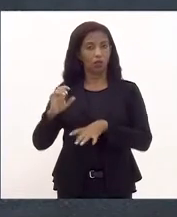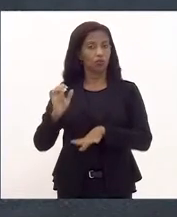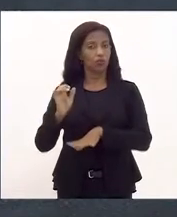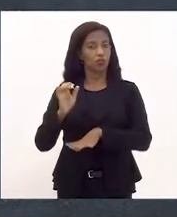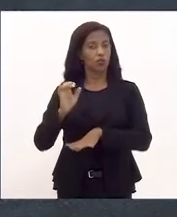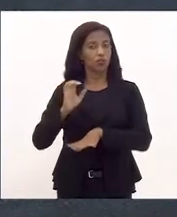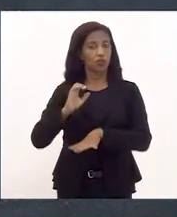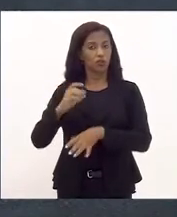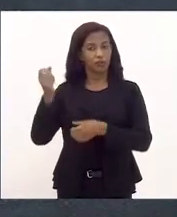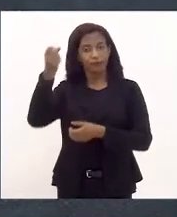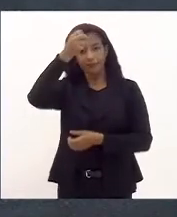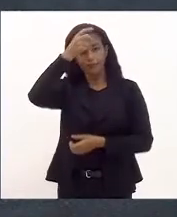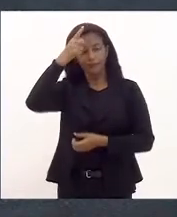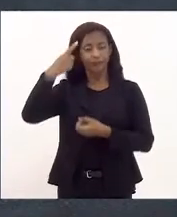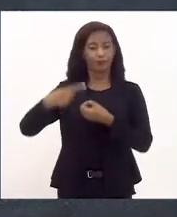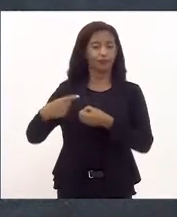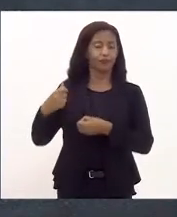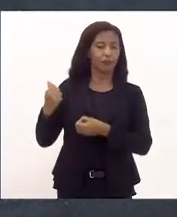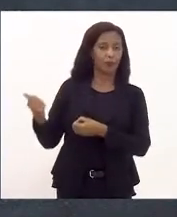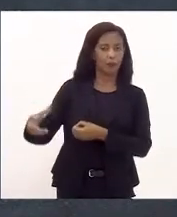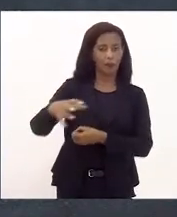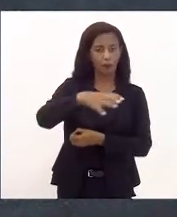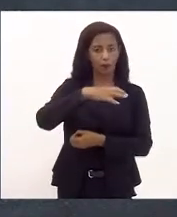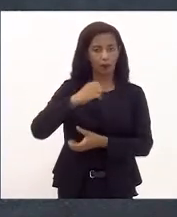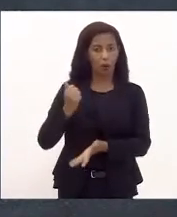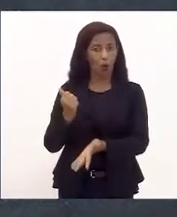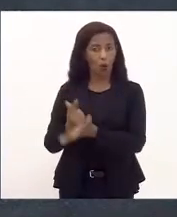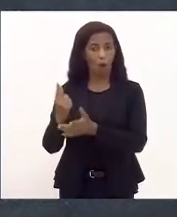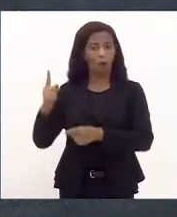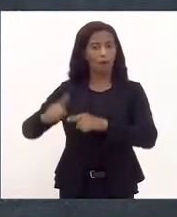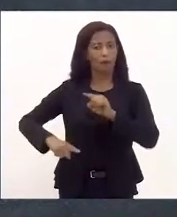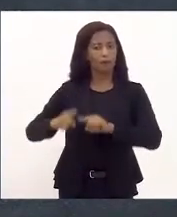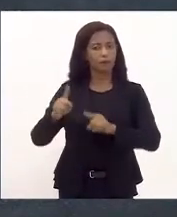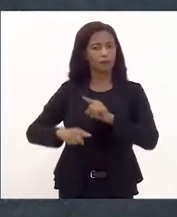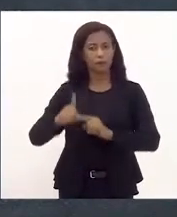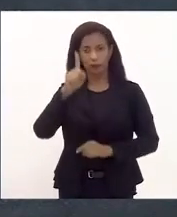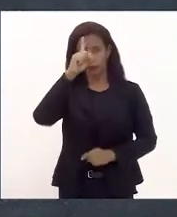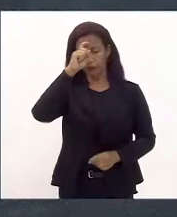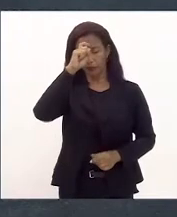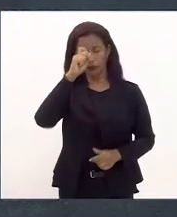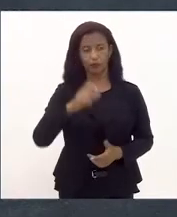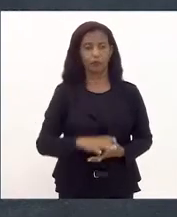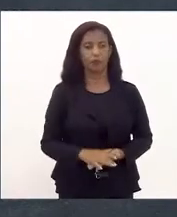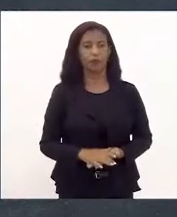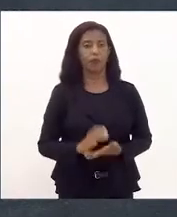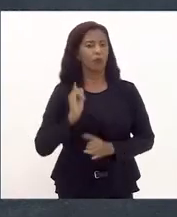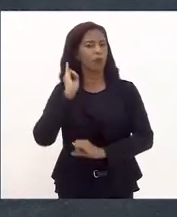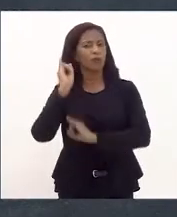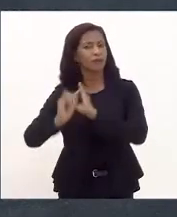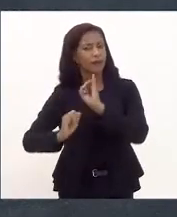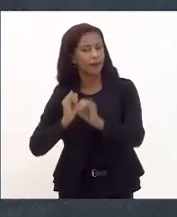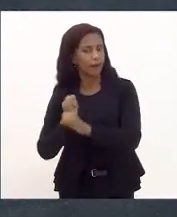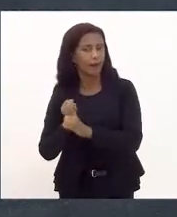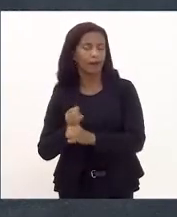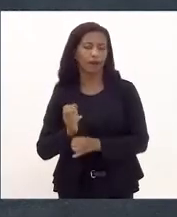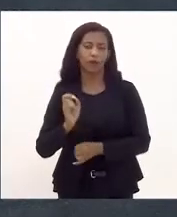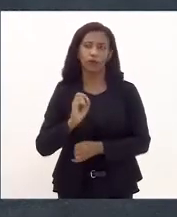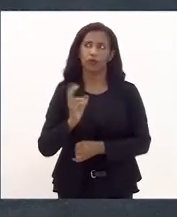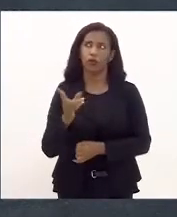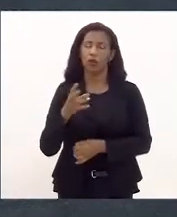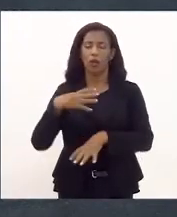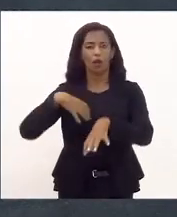intermunicipais, compra de medicamento hospitalar, né? Por internet,